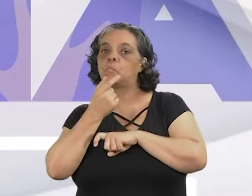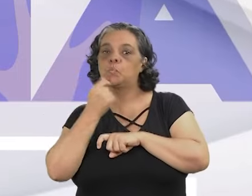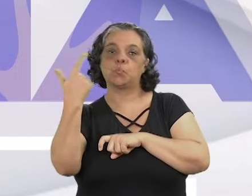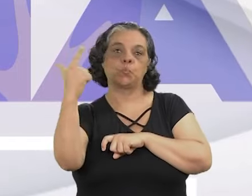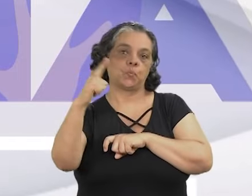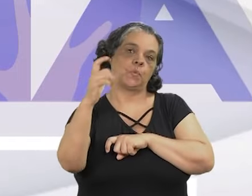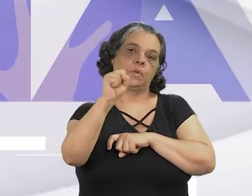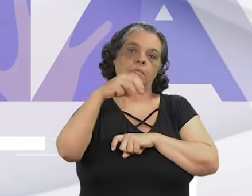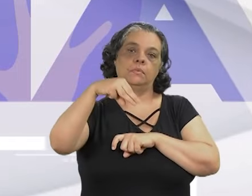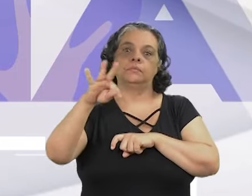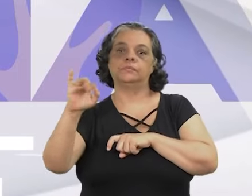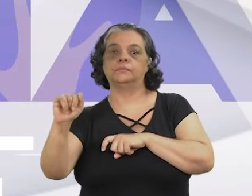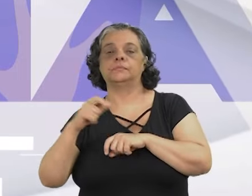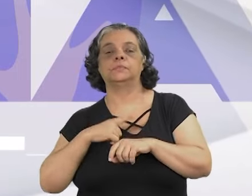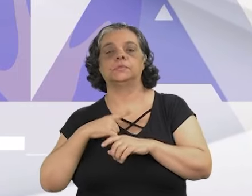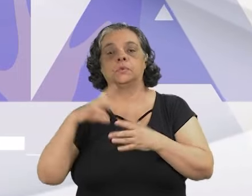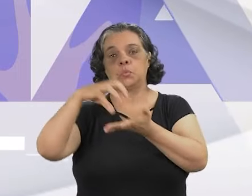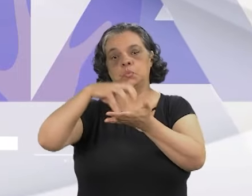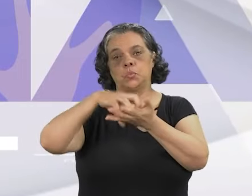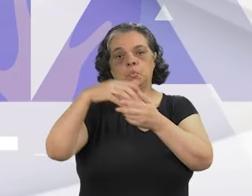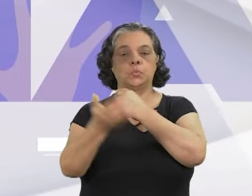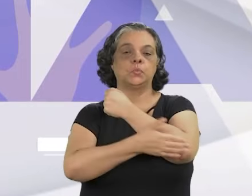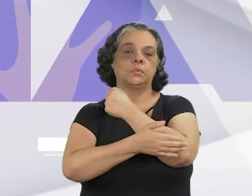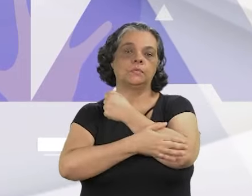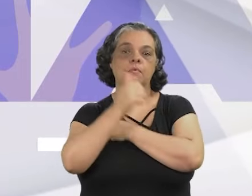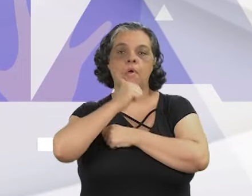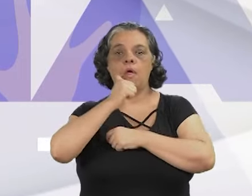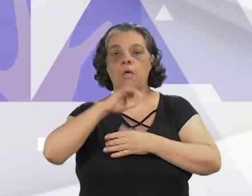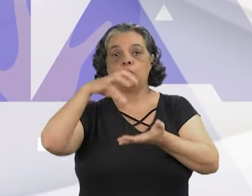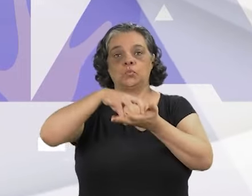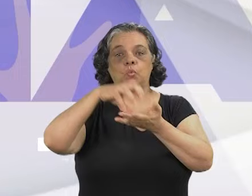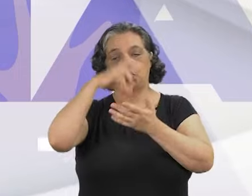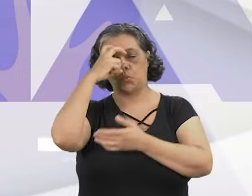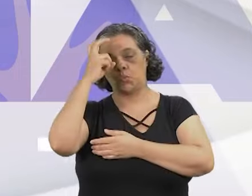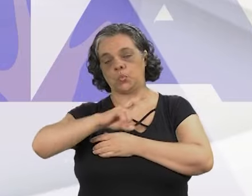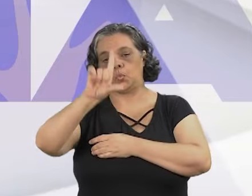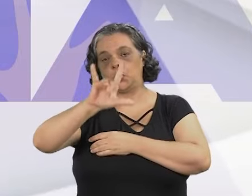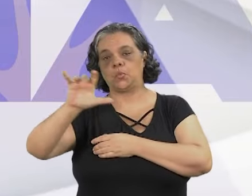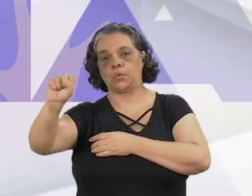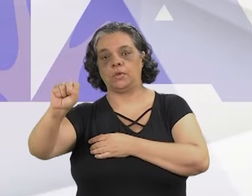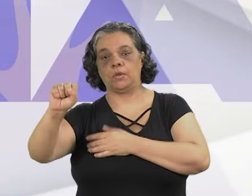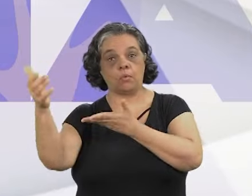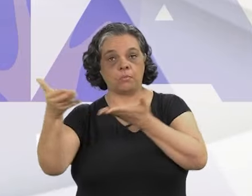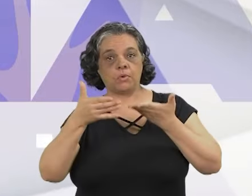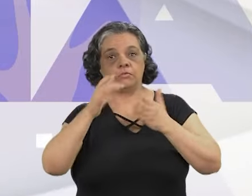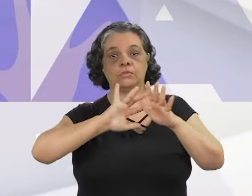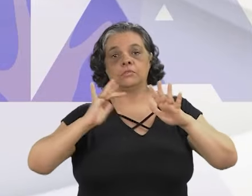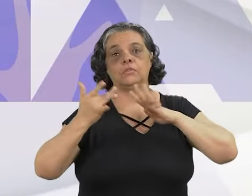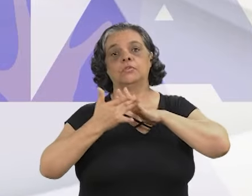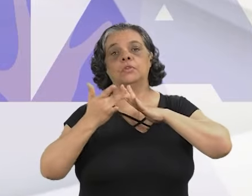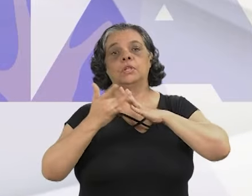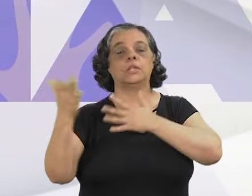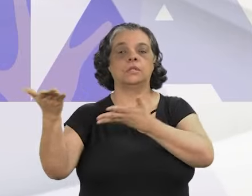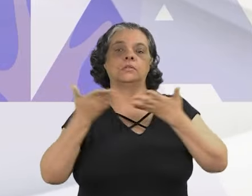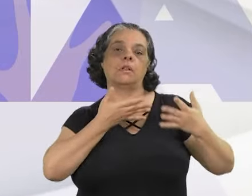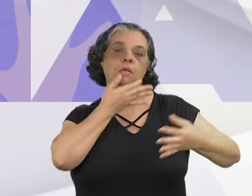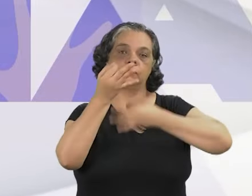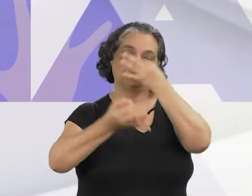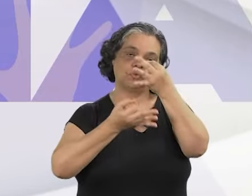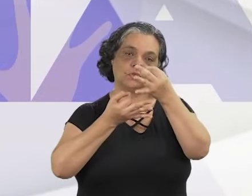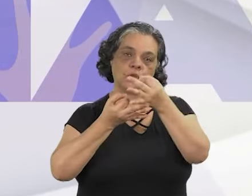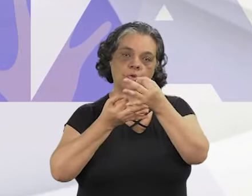Trabalhadores Rurais sem terra umst o centro das mulheres do cabo e o centro de cultura Luis Freire acompanha a gente nas redes sociais e